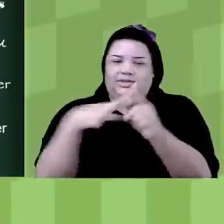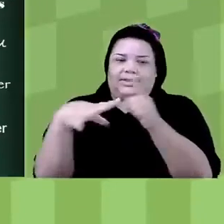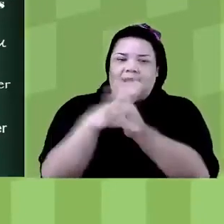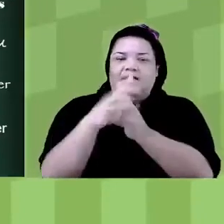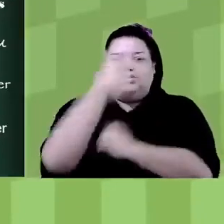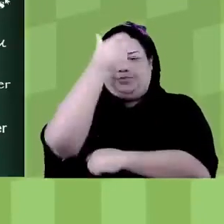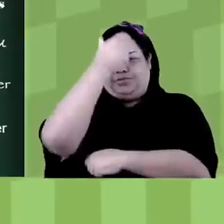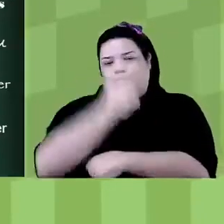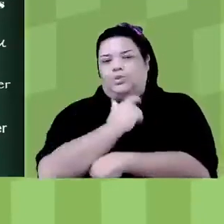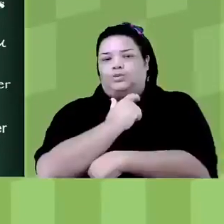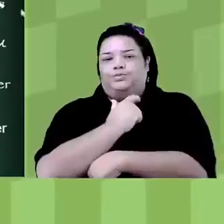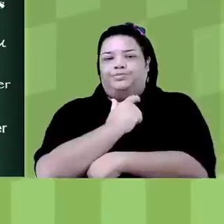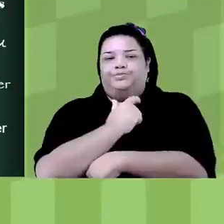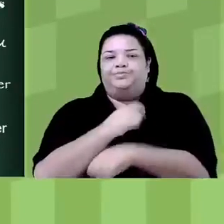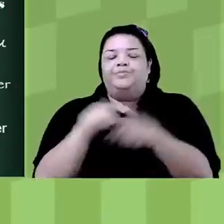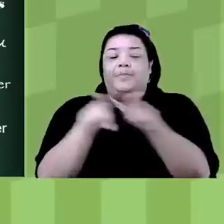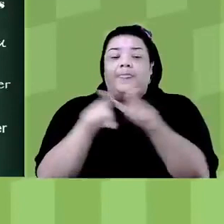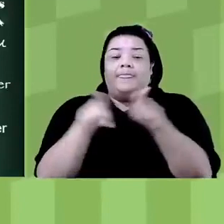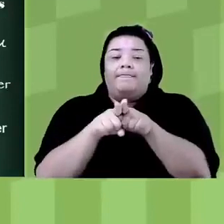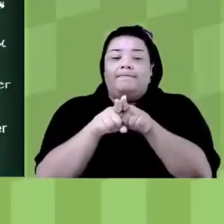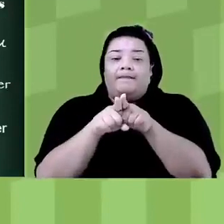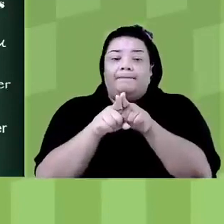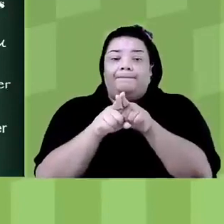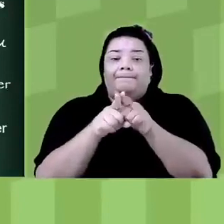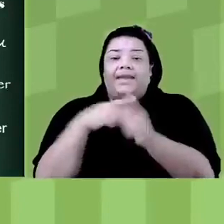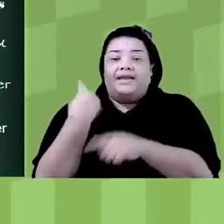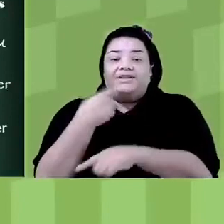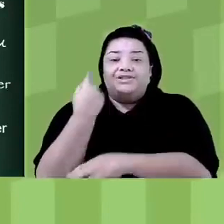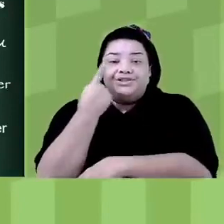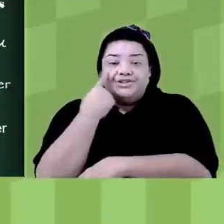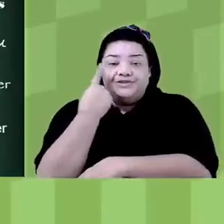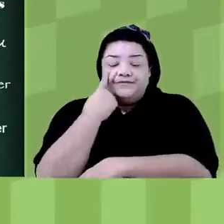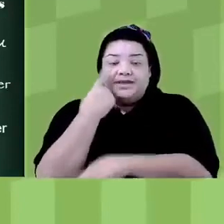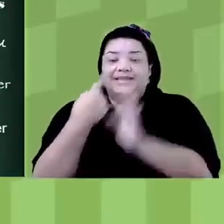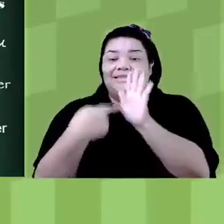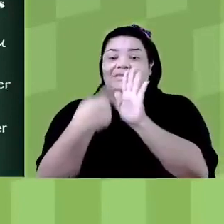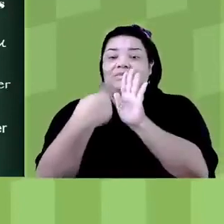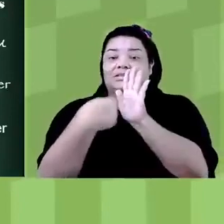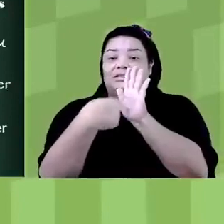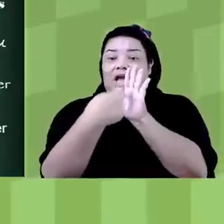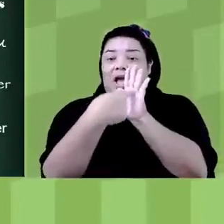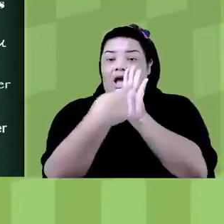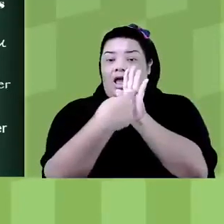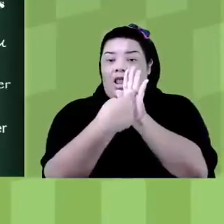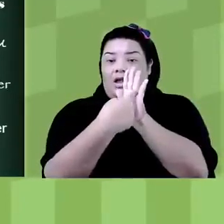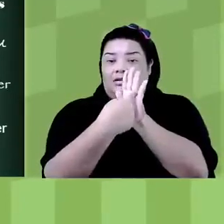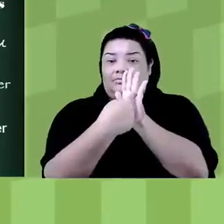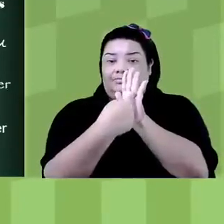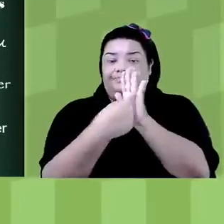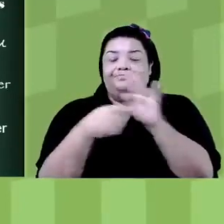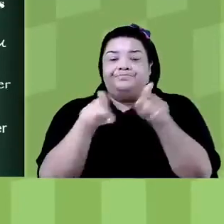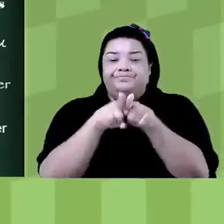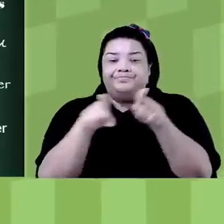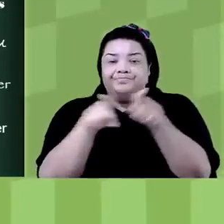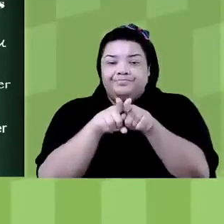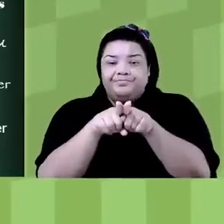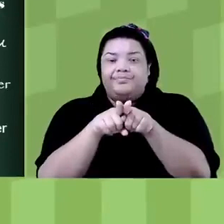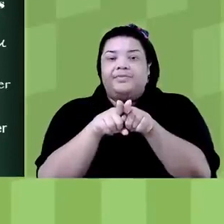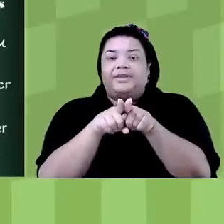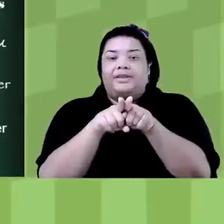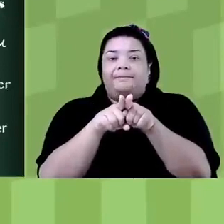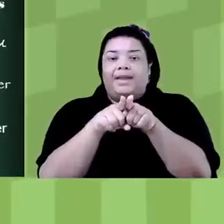E também aqui a gente vê a questão de escala, e aqui, Mata Atlântica, precisamos de você,